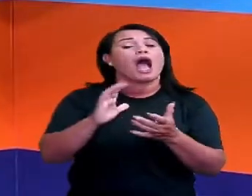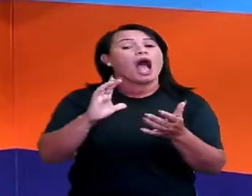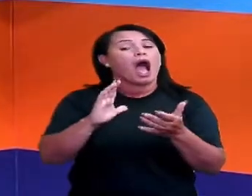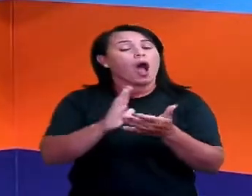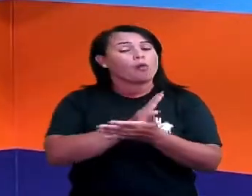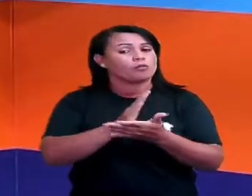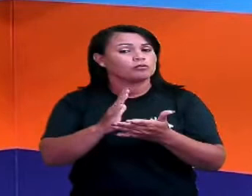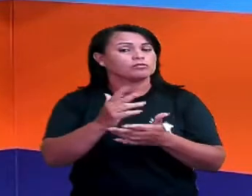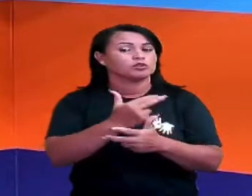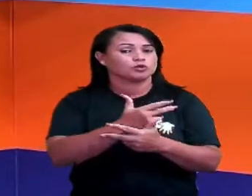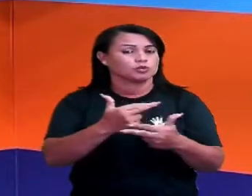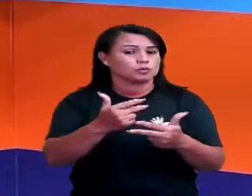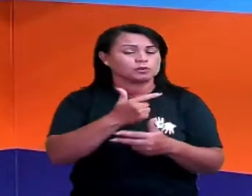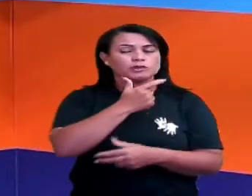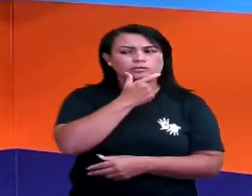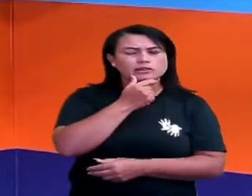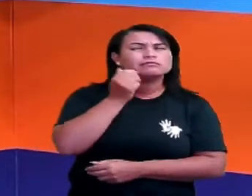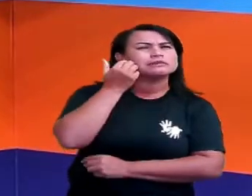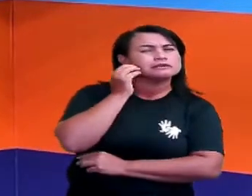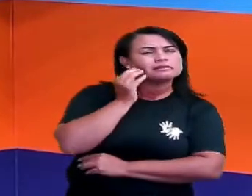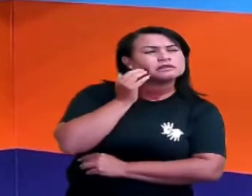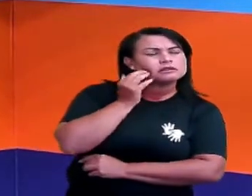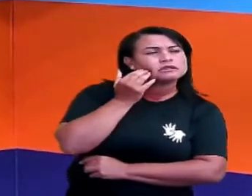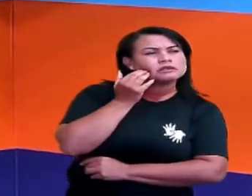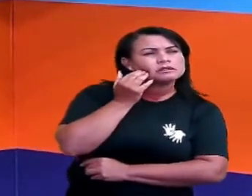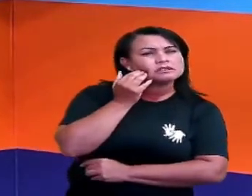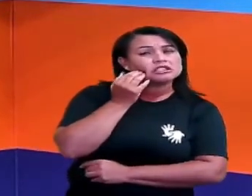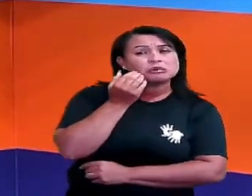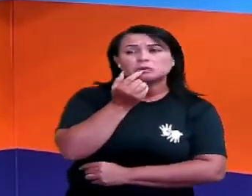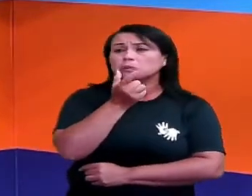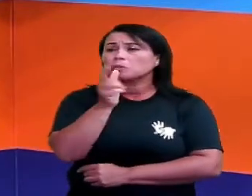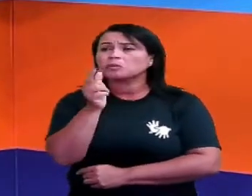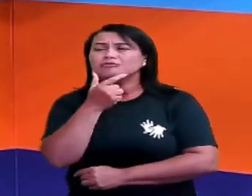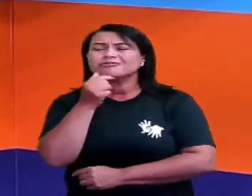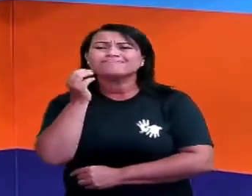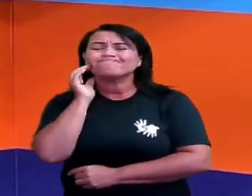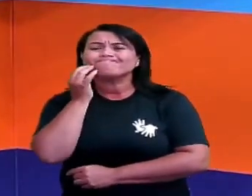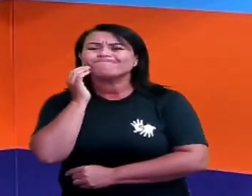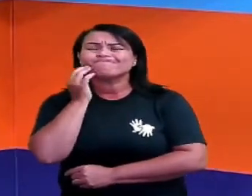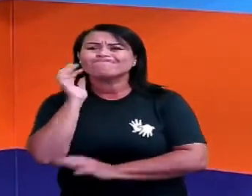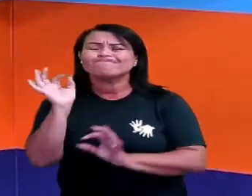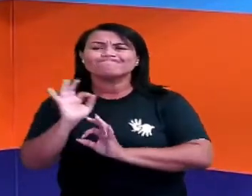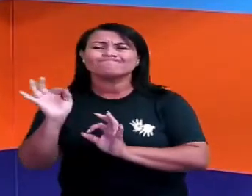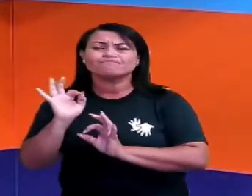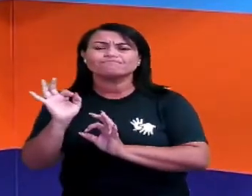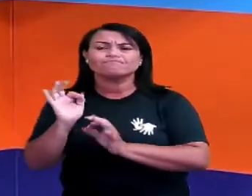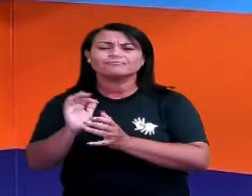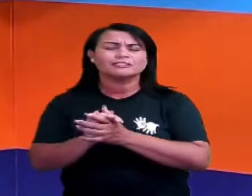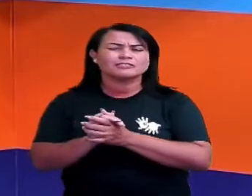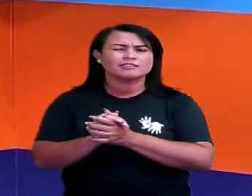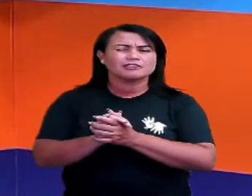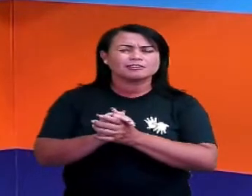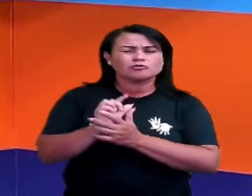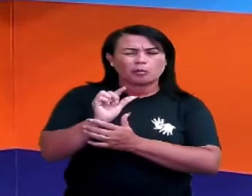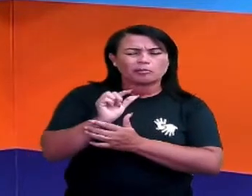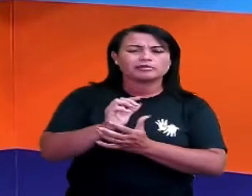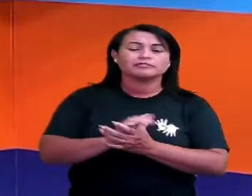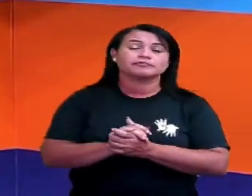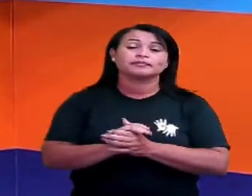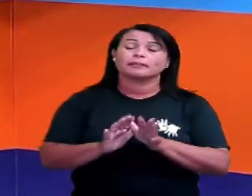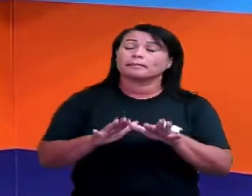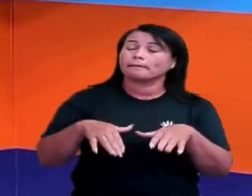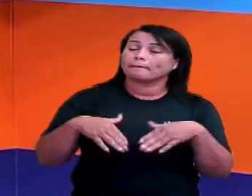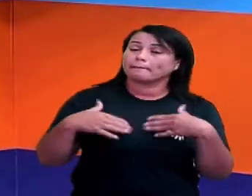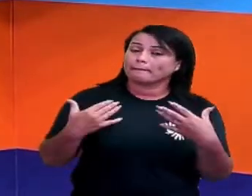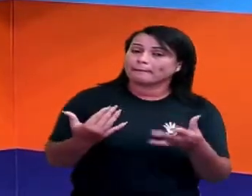coisas Joãozinho entendia, outras Joãozinho não compreendia muito bem. Mas